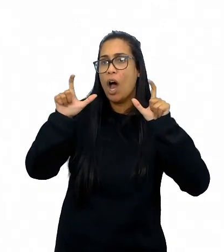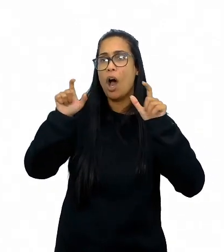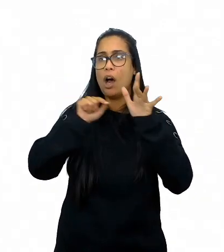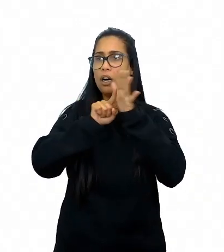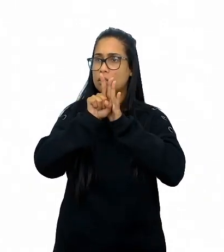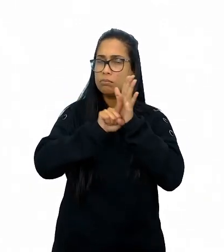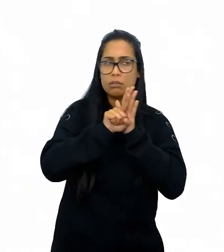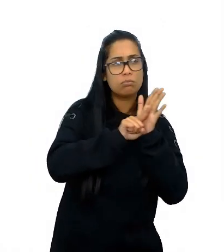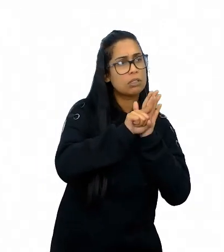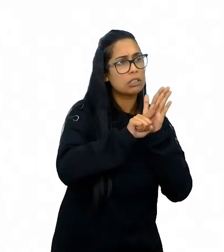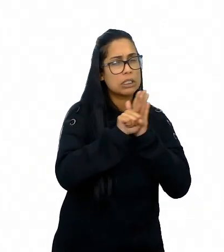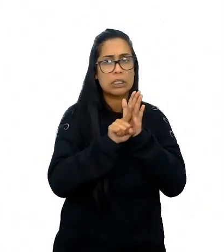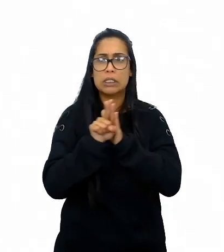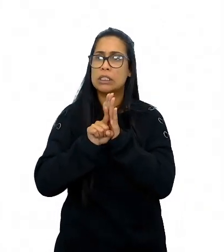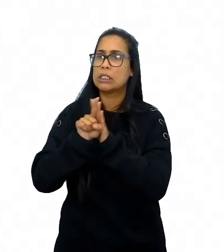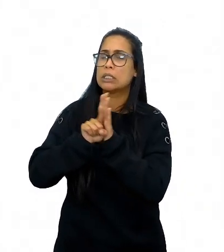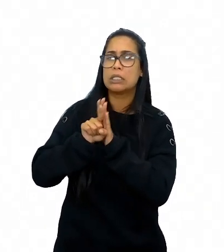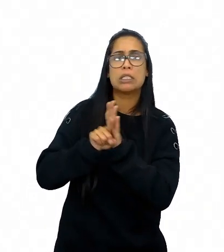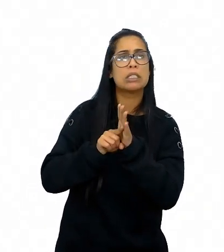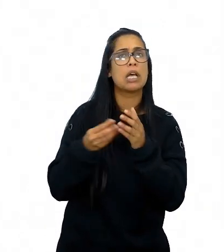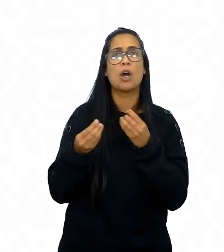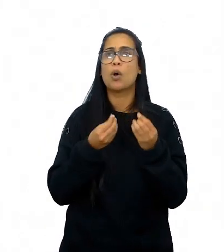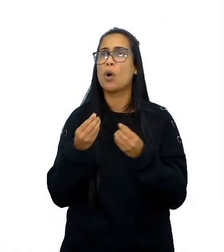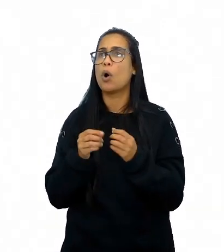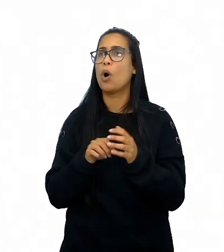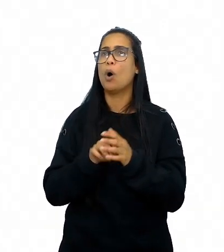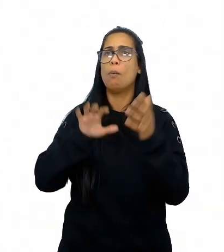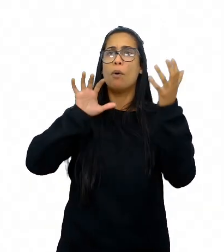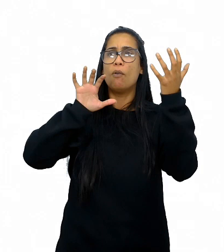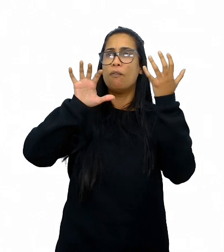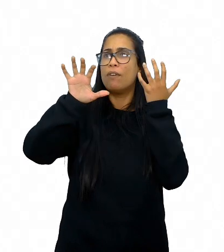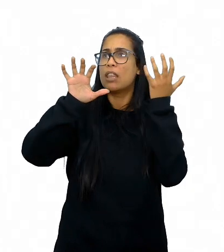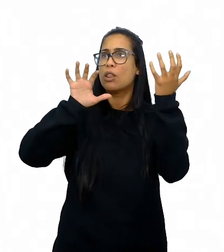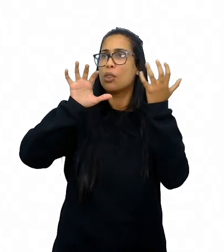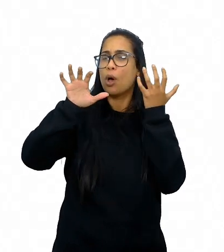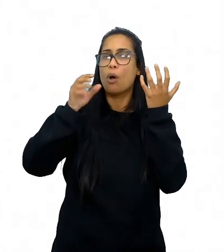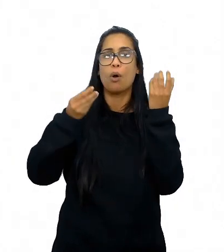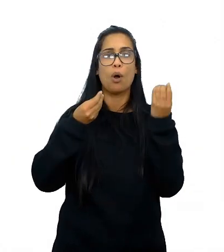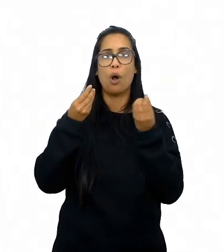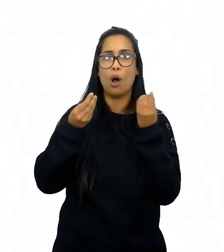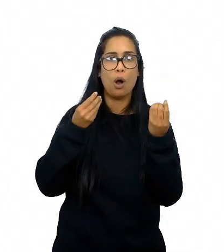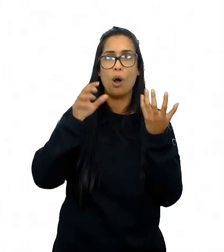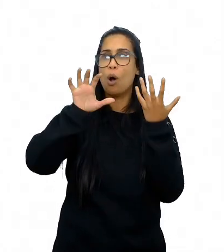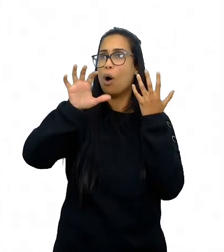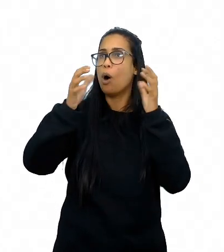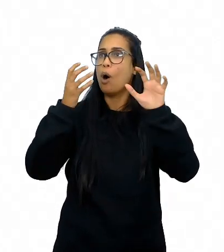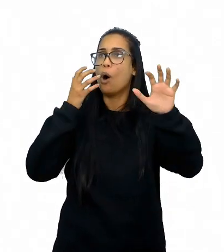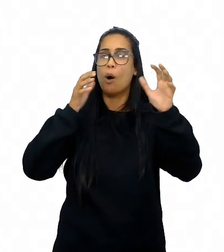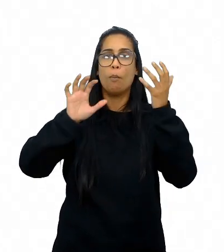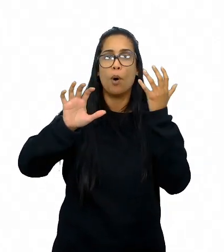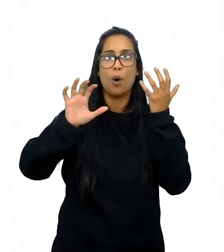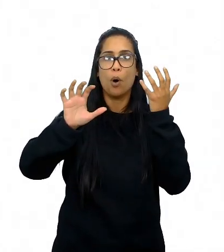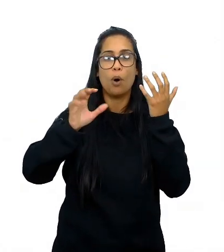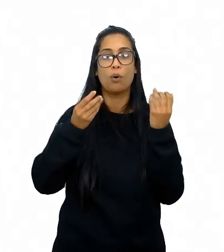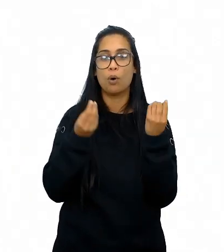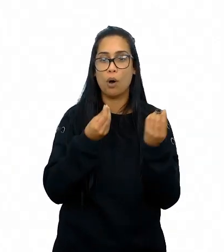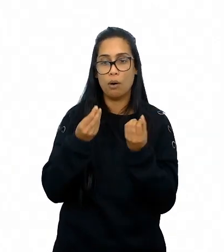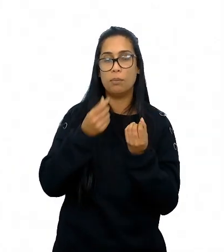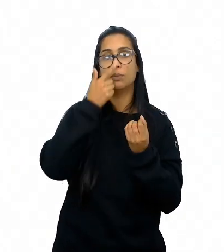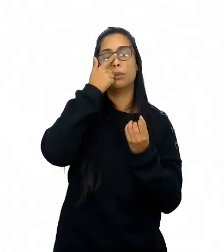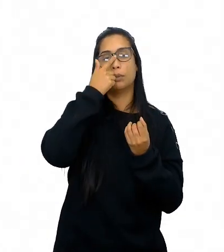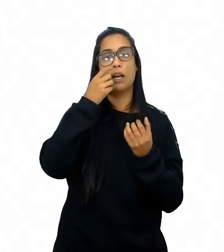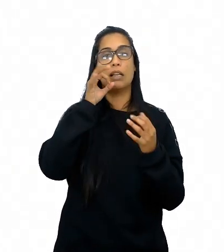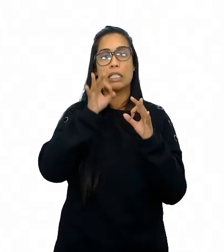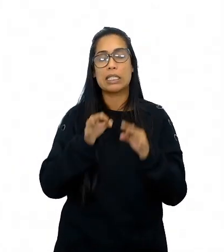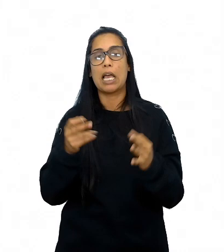investigar, pesquisar algum fenômeno, tá bem? E aí a gente sempre menciona que os erros e os acertos são fundamentais,